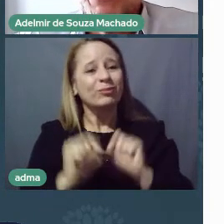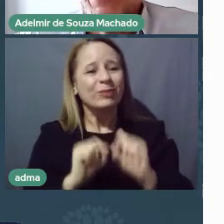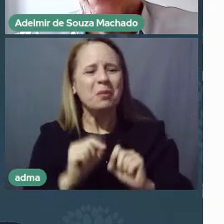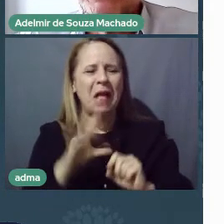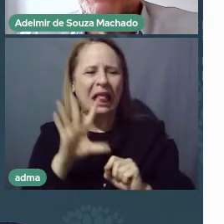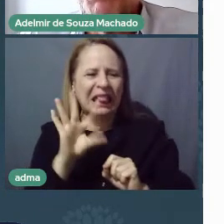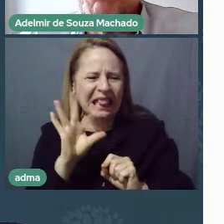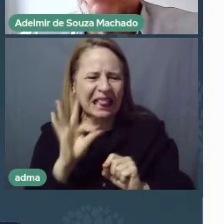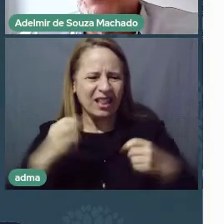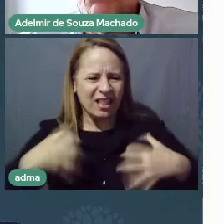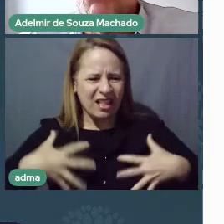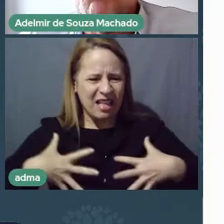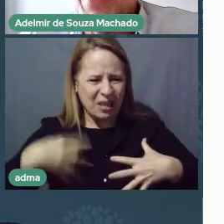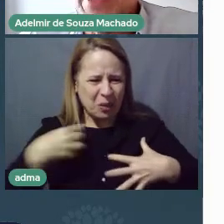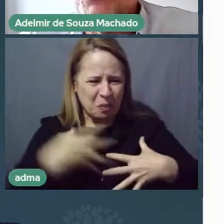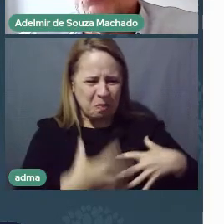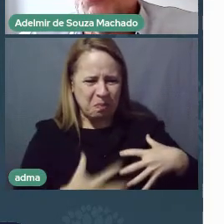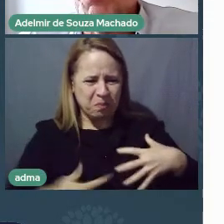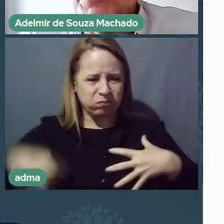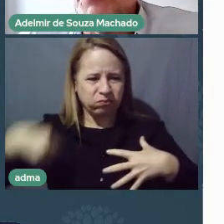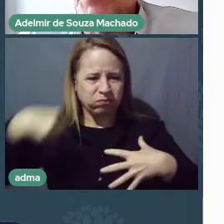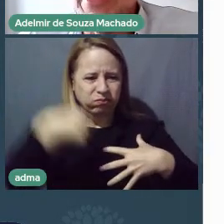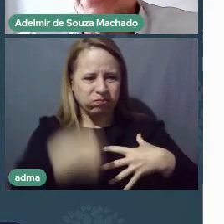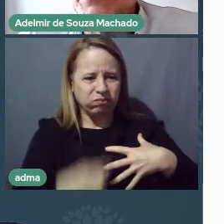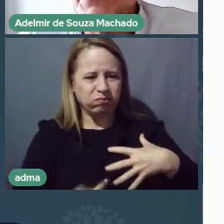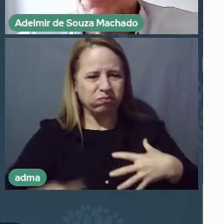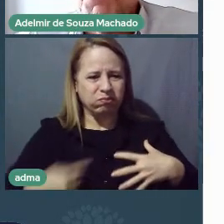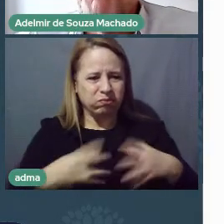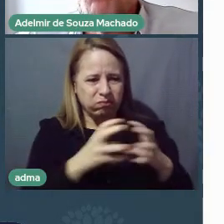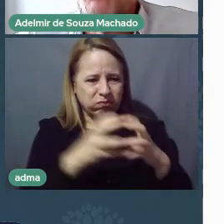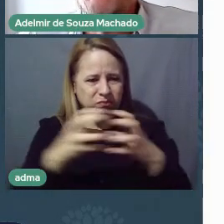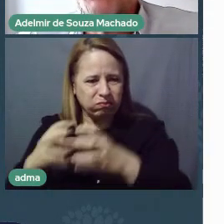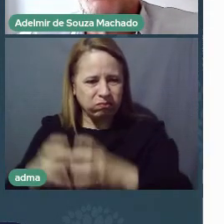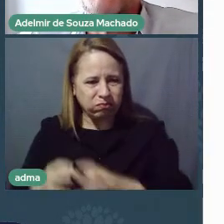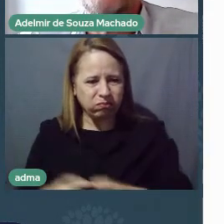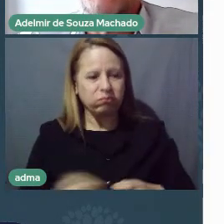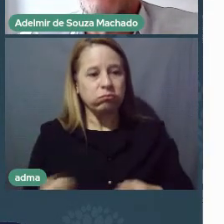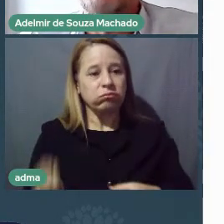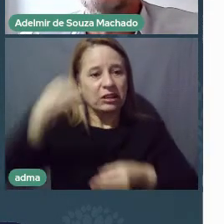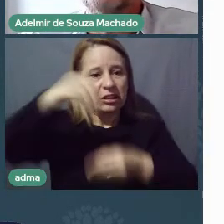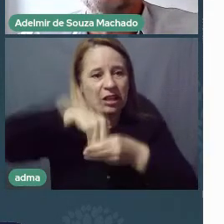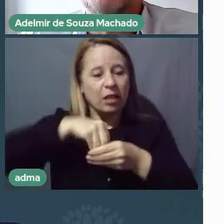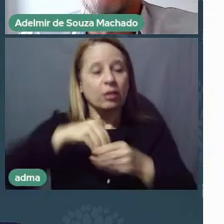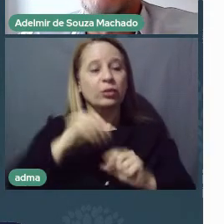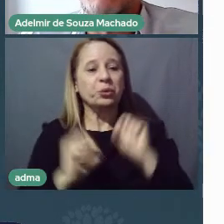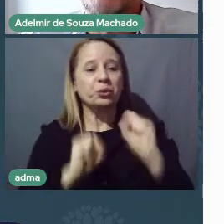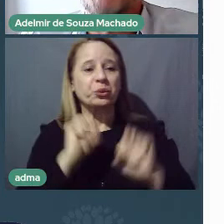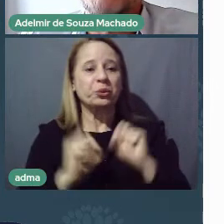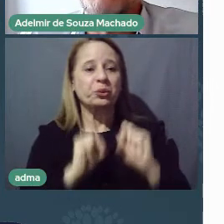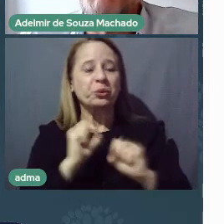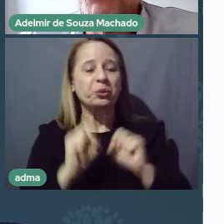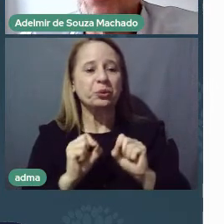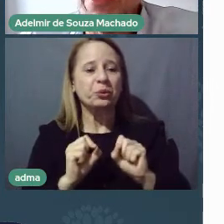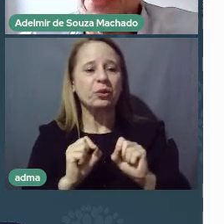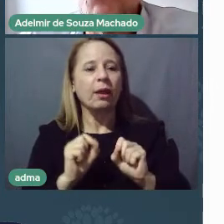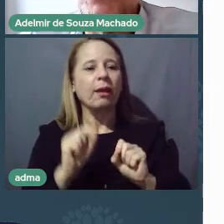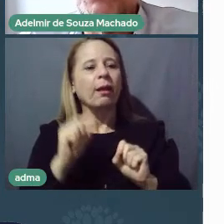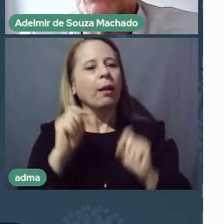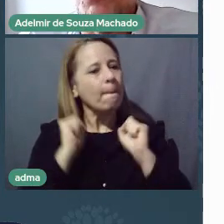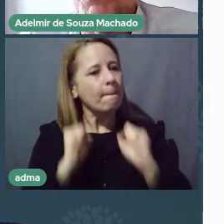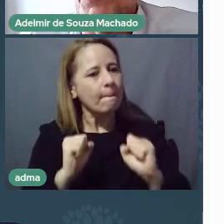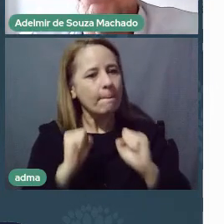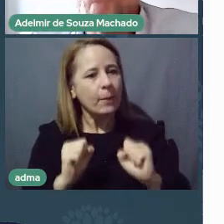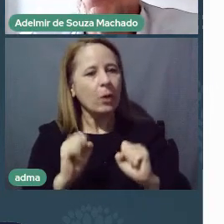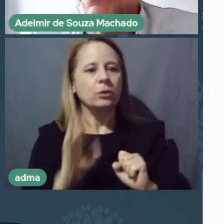inflamação. Essa inflamação, com vários grupos celulares, pode recrutar um grupo celular específico, que é